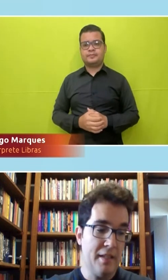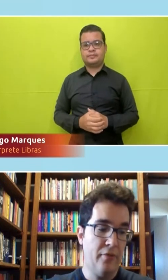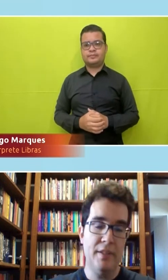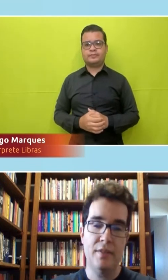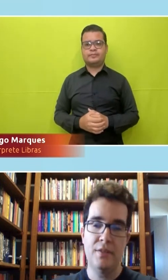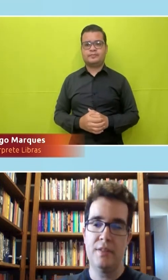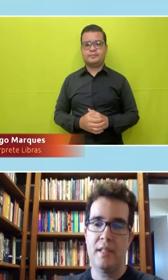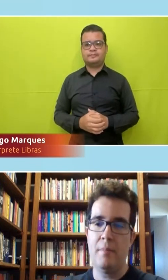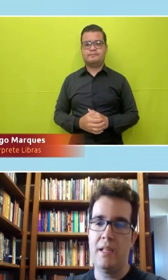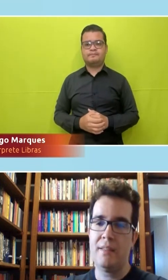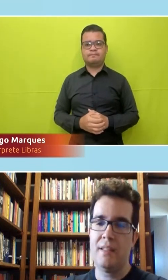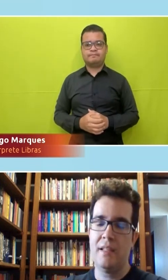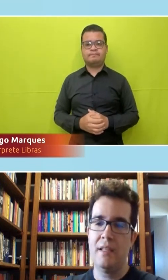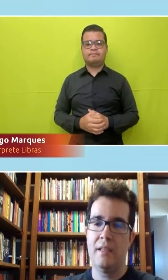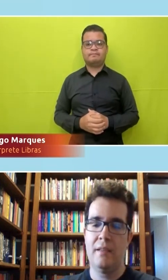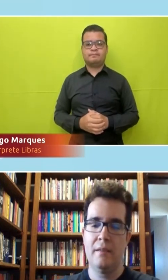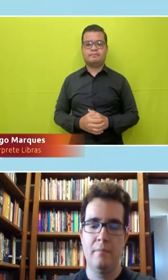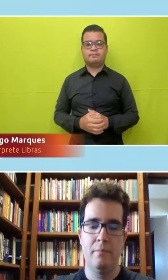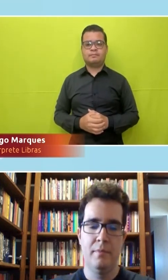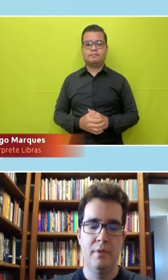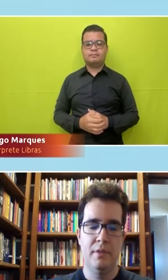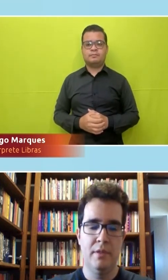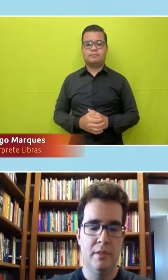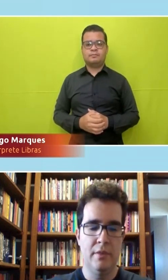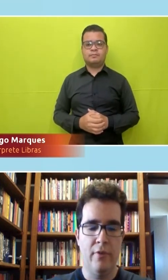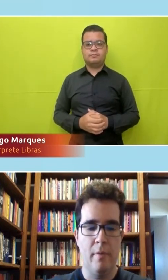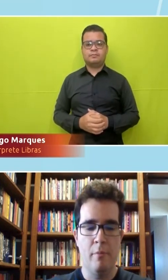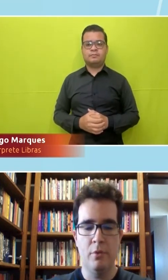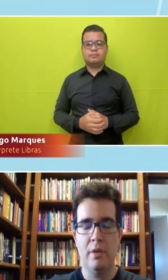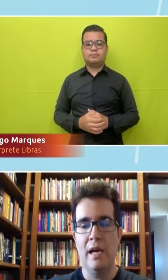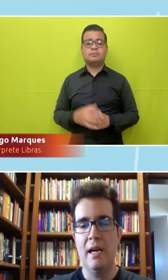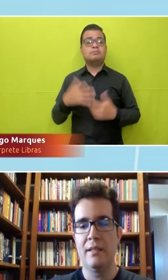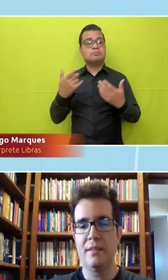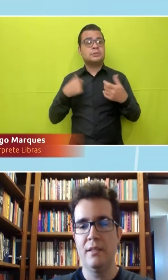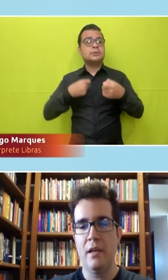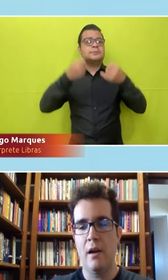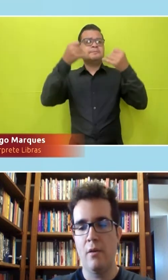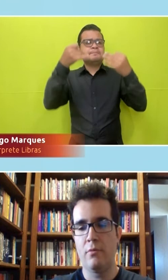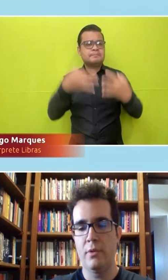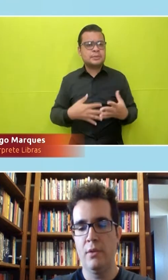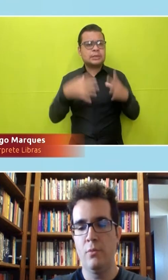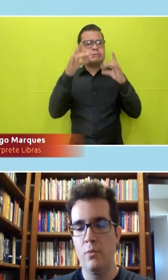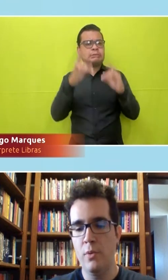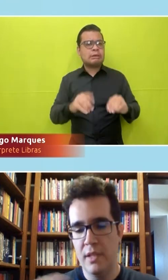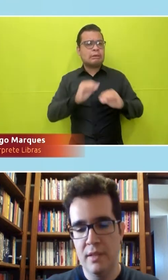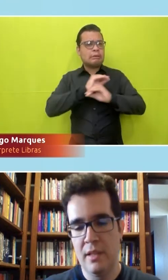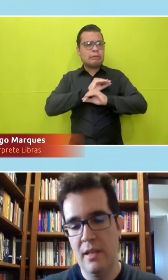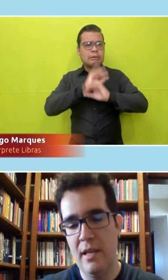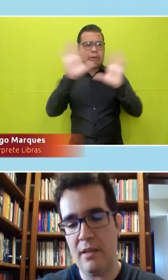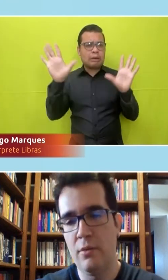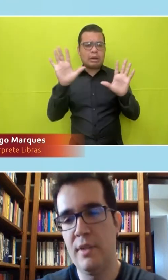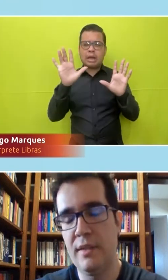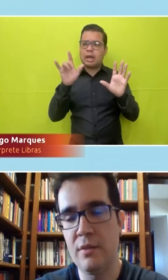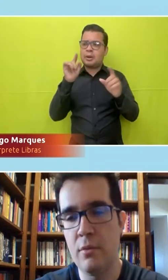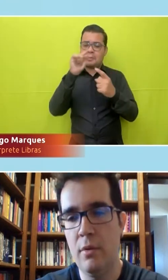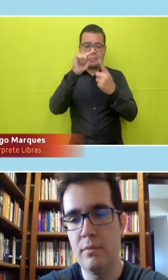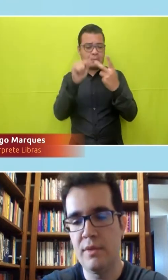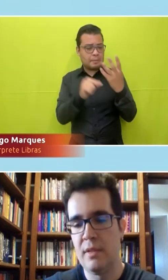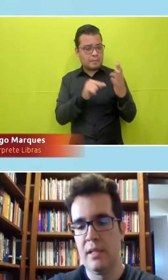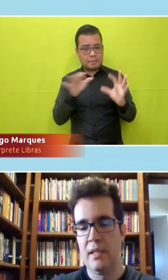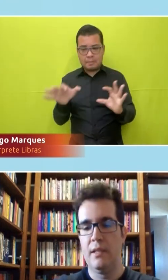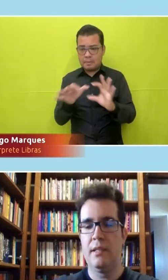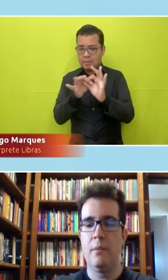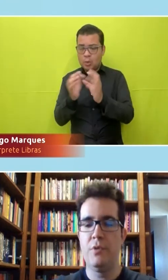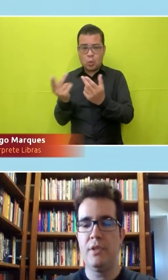Assim, é difícil a gente estabelecer de forma muito clara, assim, algo que une todos esses